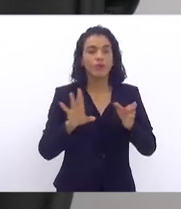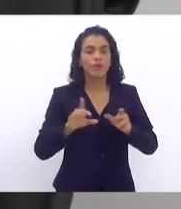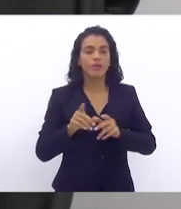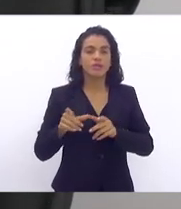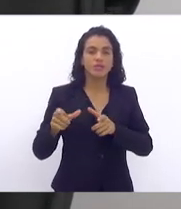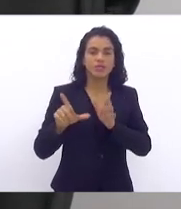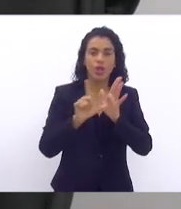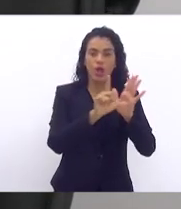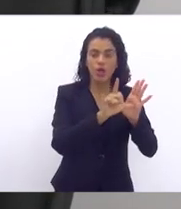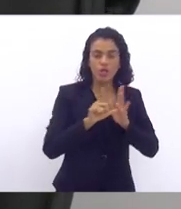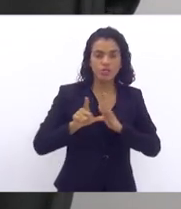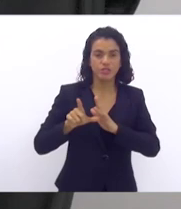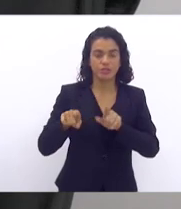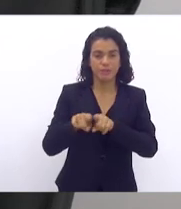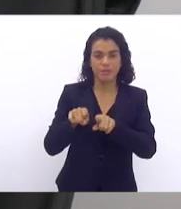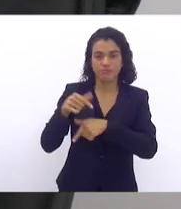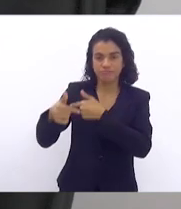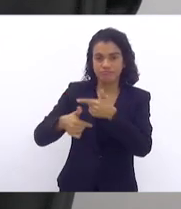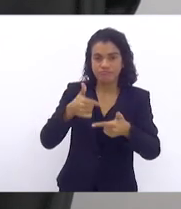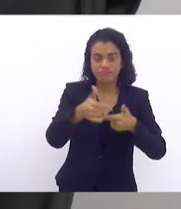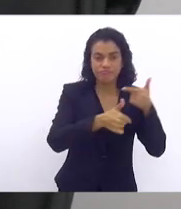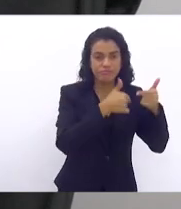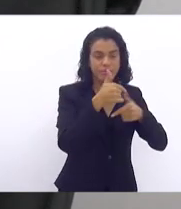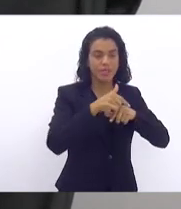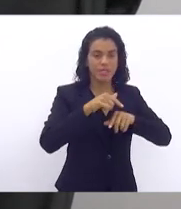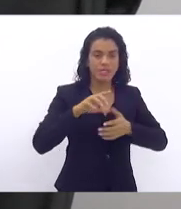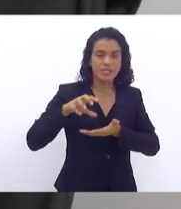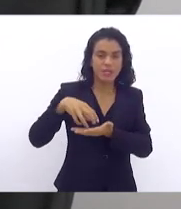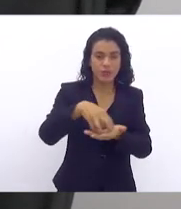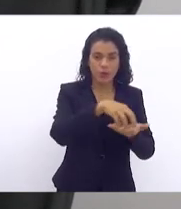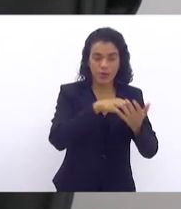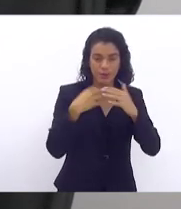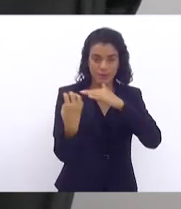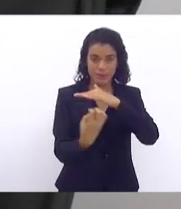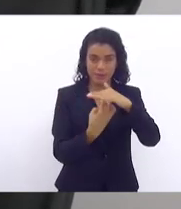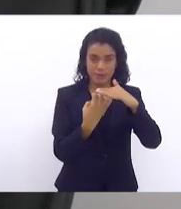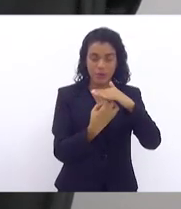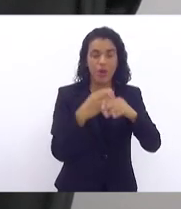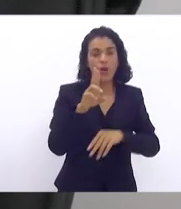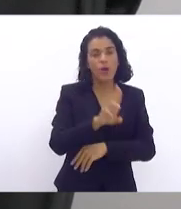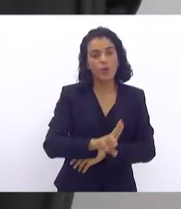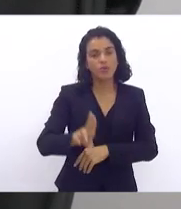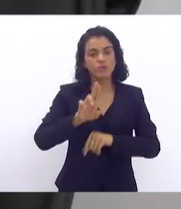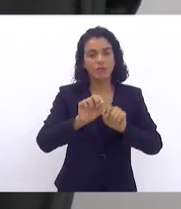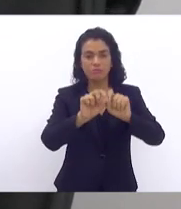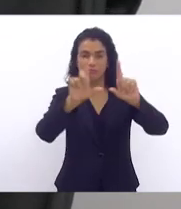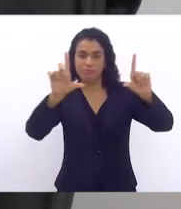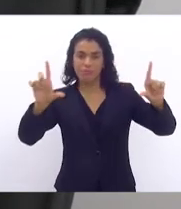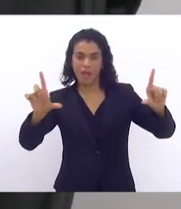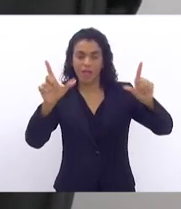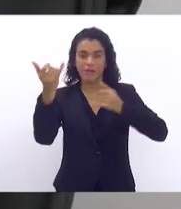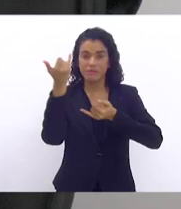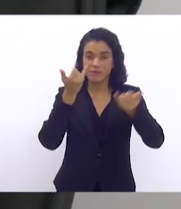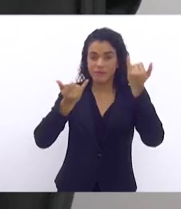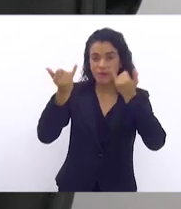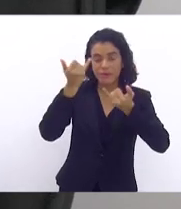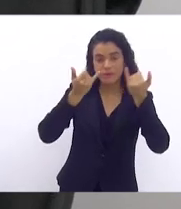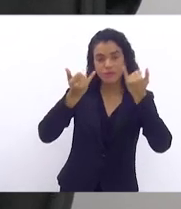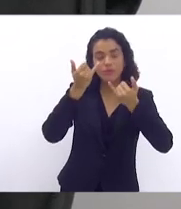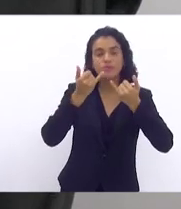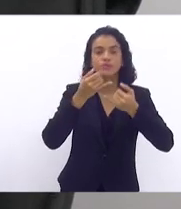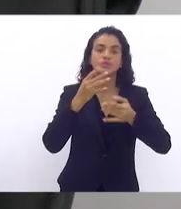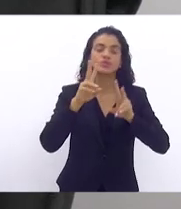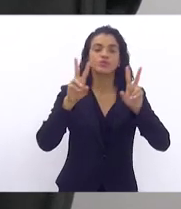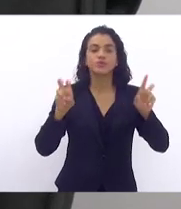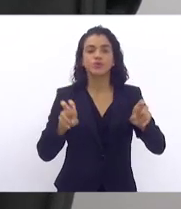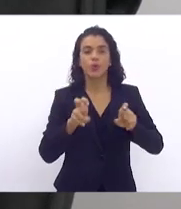comerciais, empresas prestadoras de serviços e demais setores empresariais do Estado a utilizar placas informativas a critério